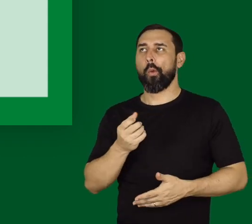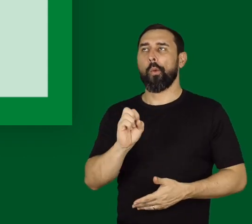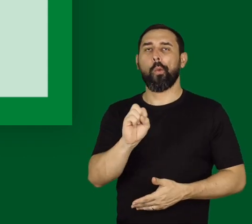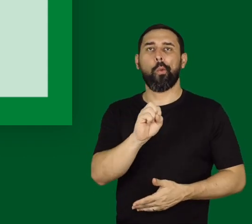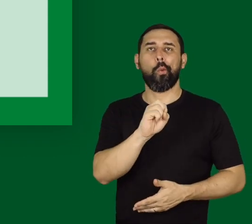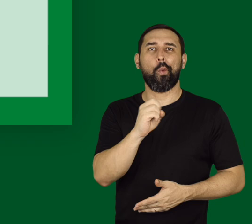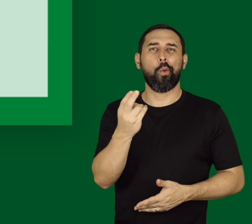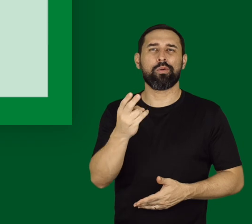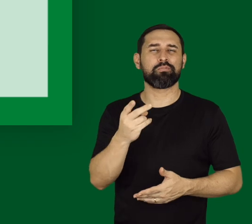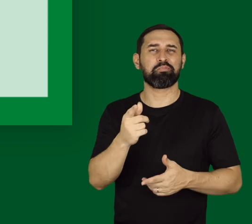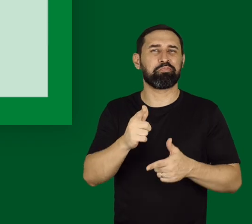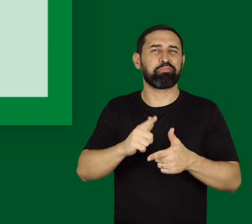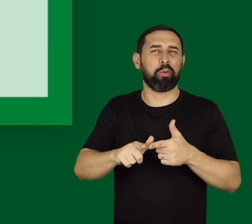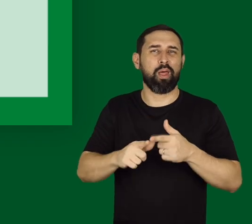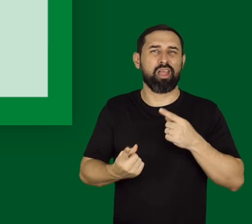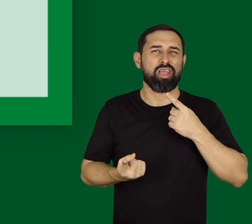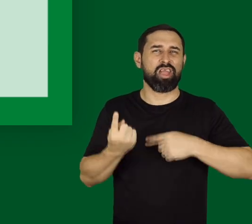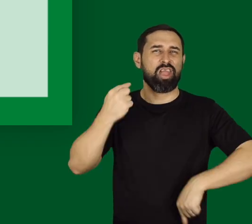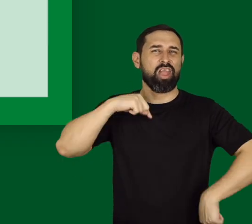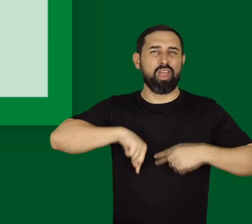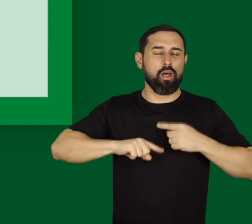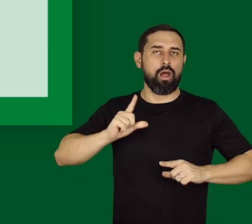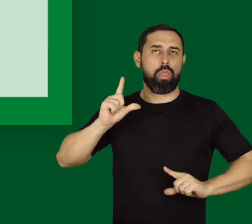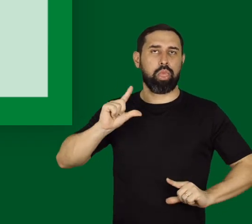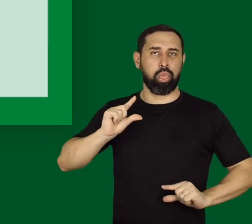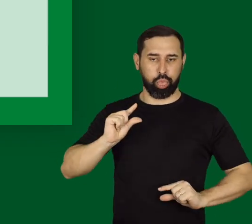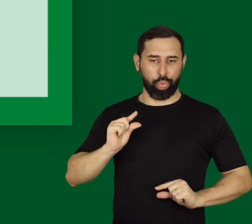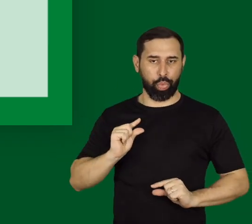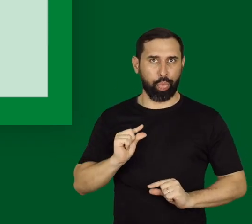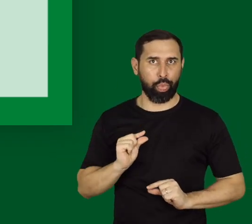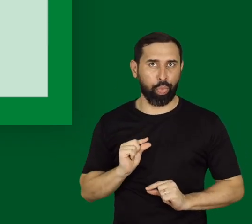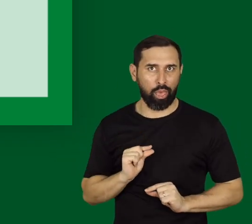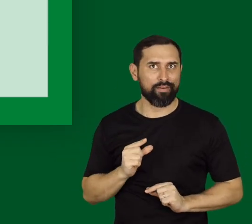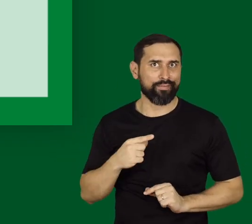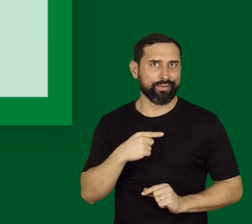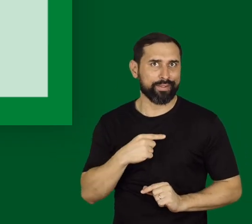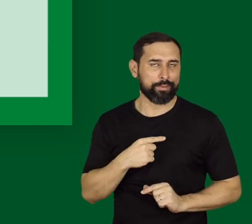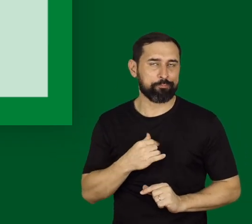tônus vascular vasodilatado ou